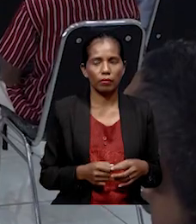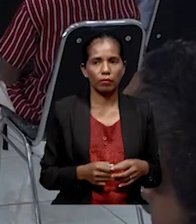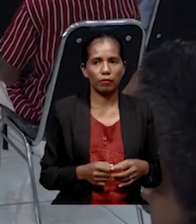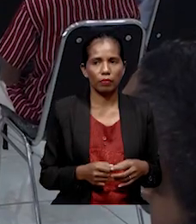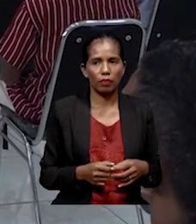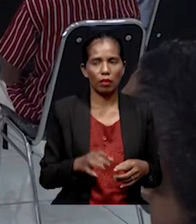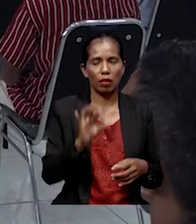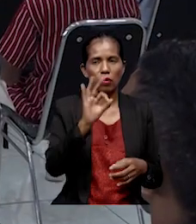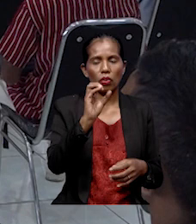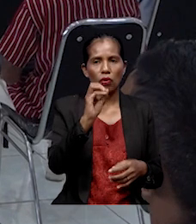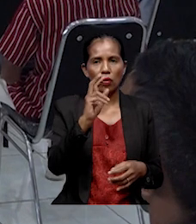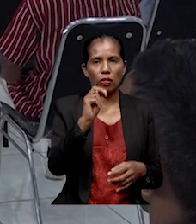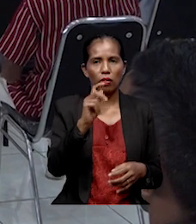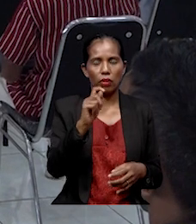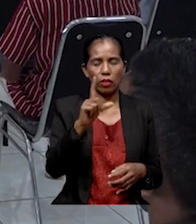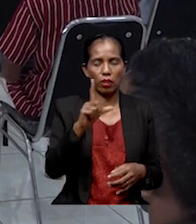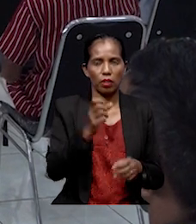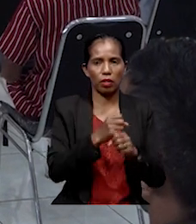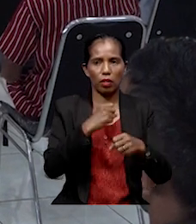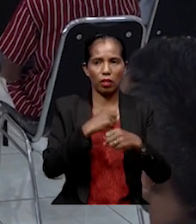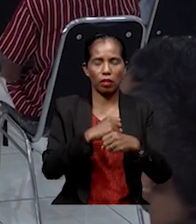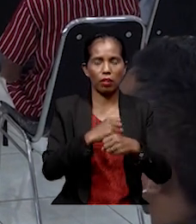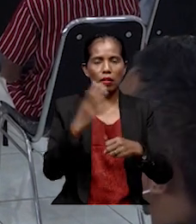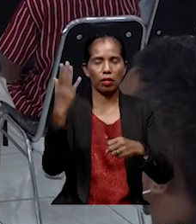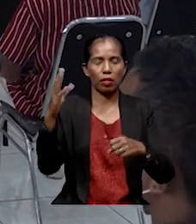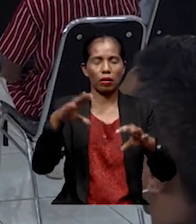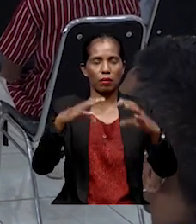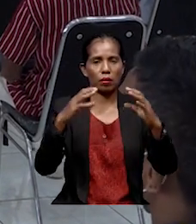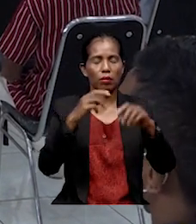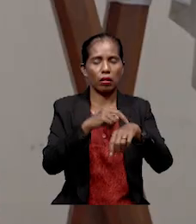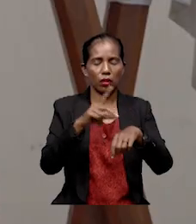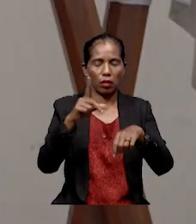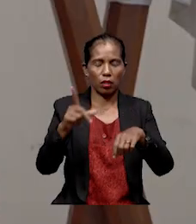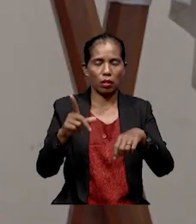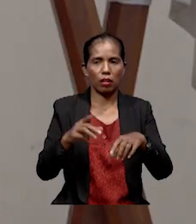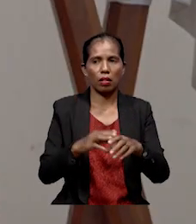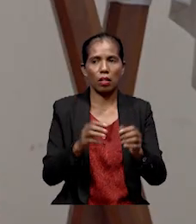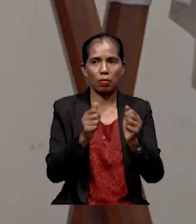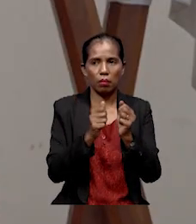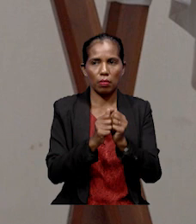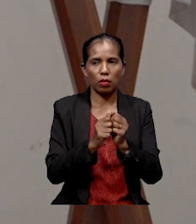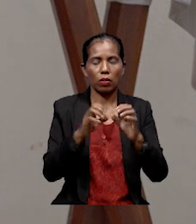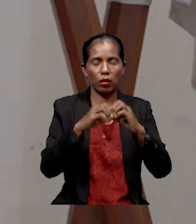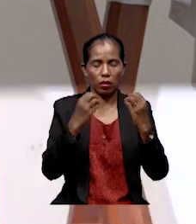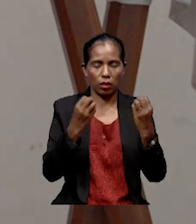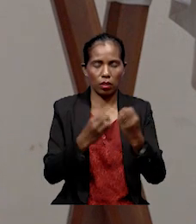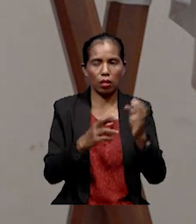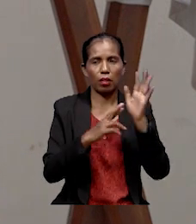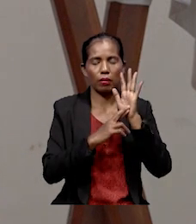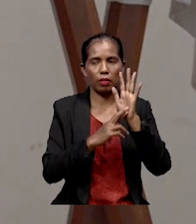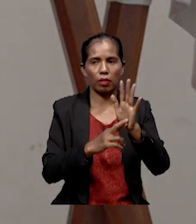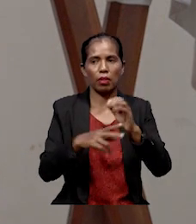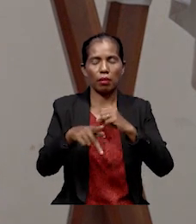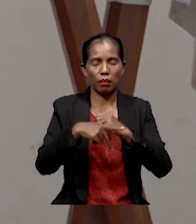Fontil realiza fórum diálogo IDNB halau ia salão Comissão Nacional Eleição hamutu com organização não-governamental representante